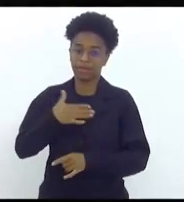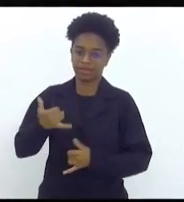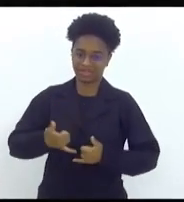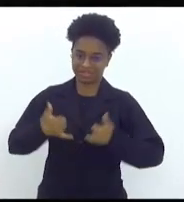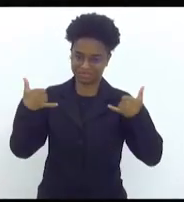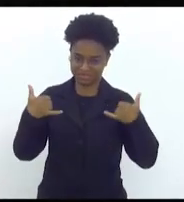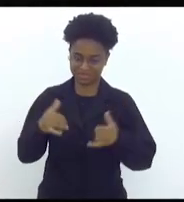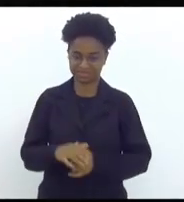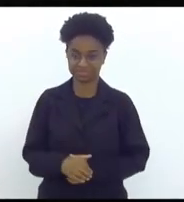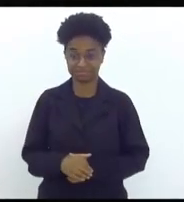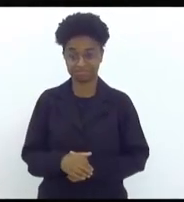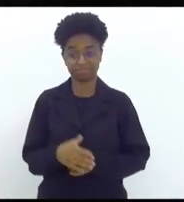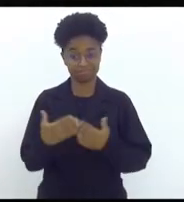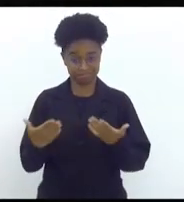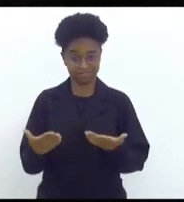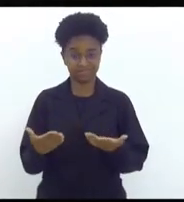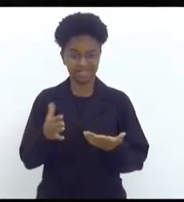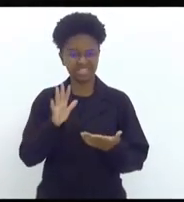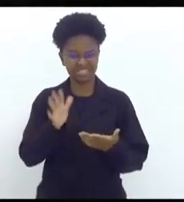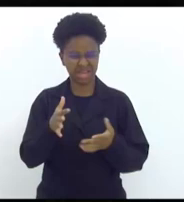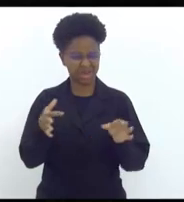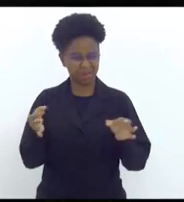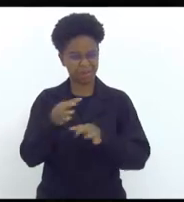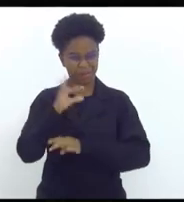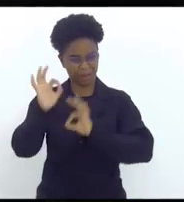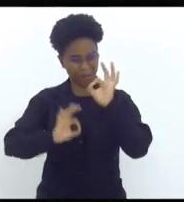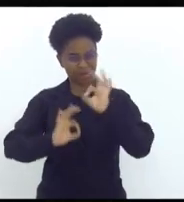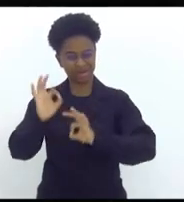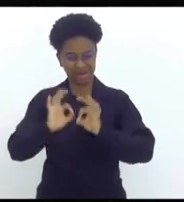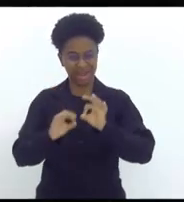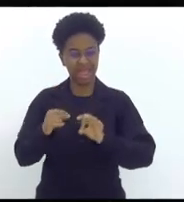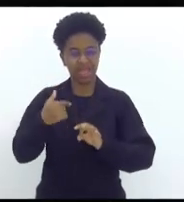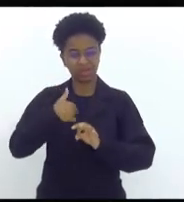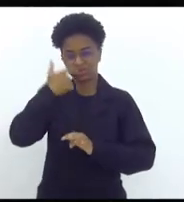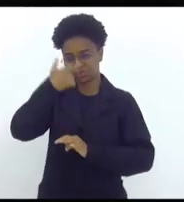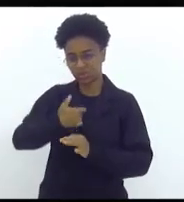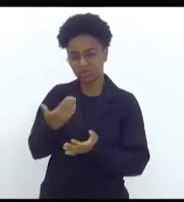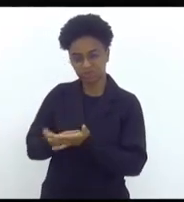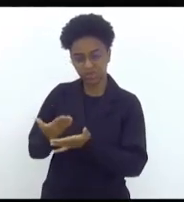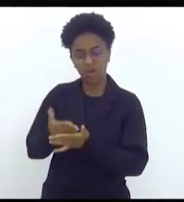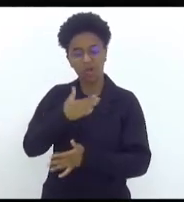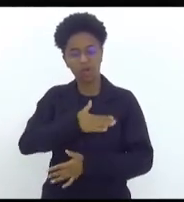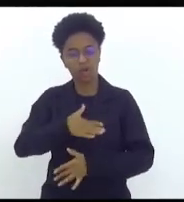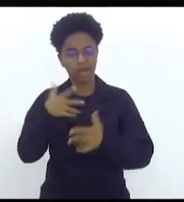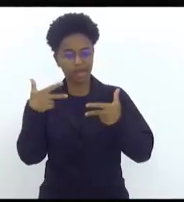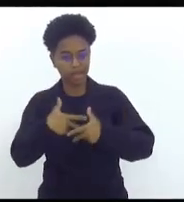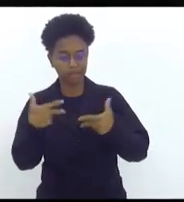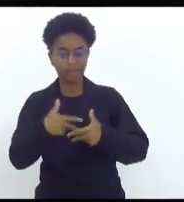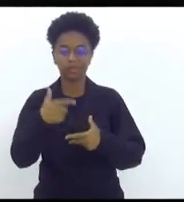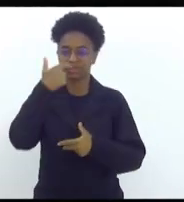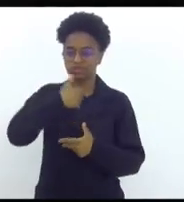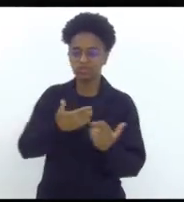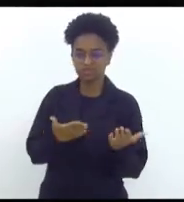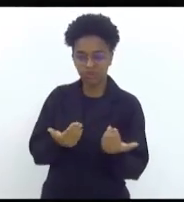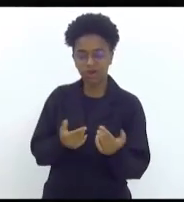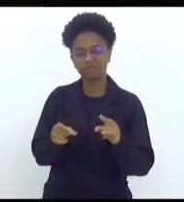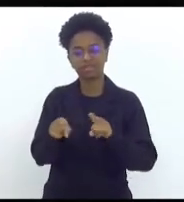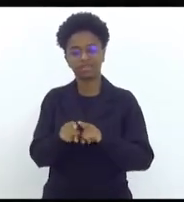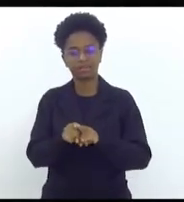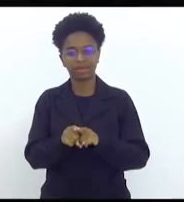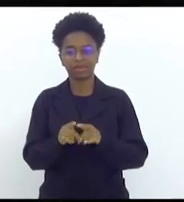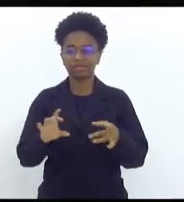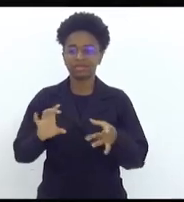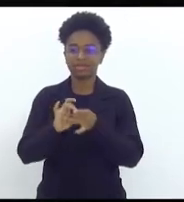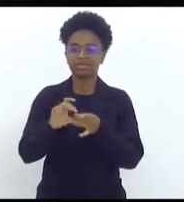aniversário seja tava escrito nas estrelas que essa deputada ia ser estudante ia gostar do hip hop ia ser jovem e a